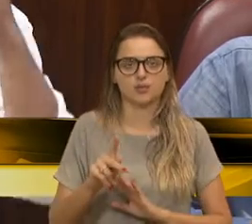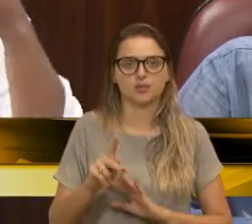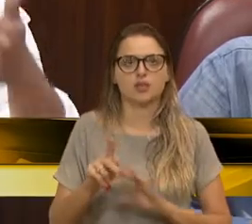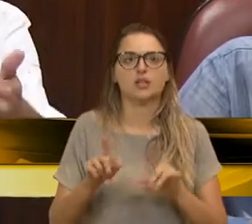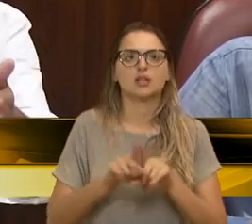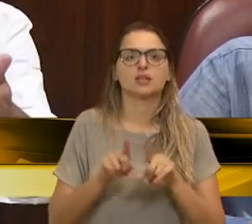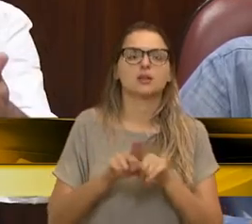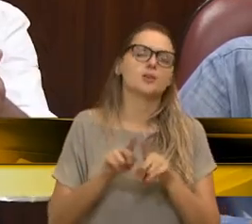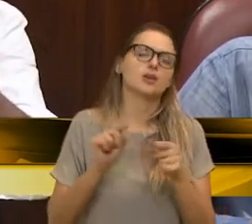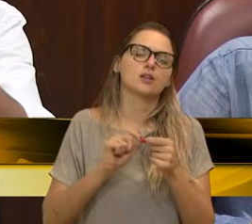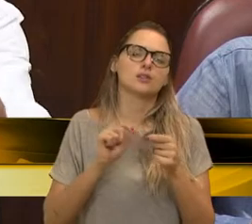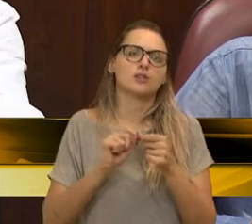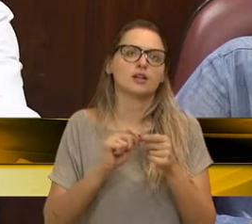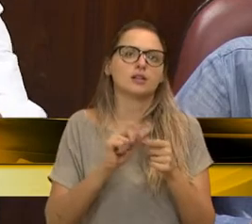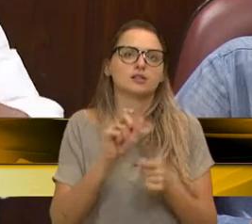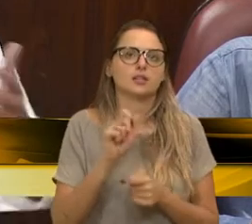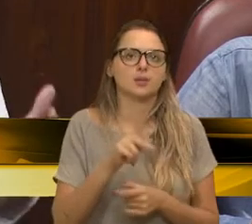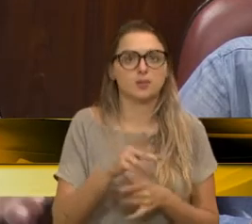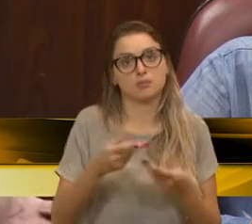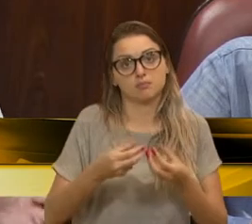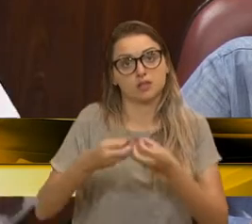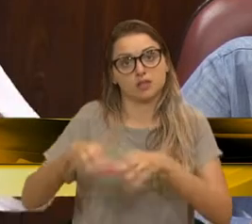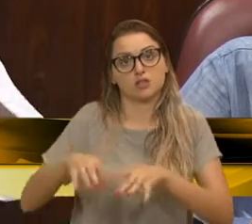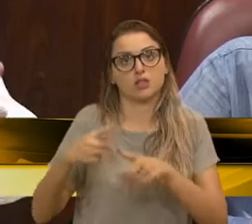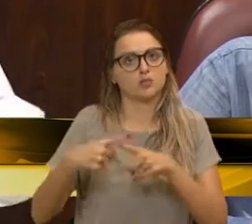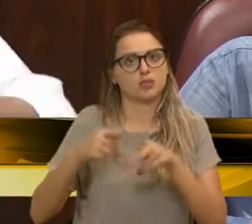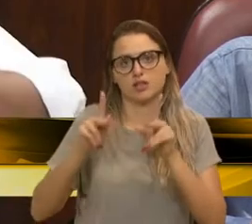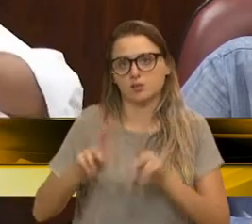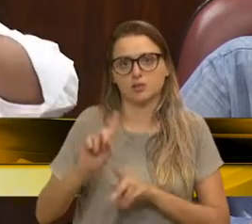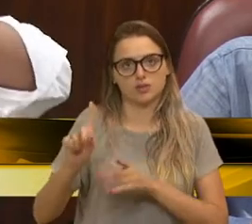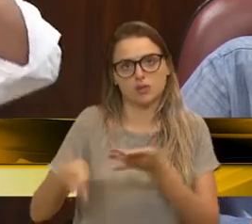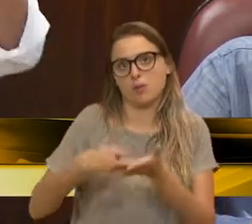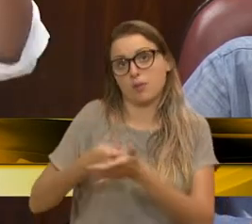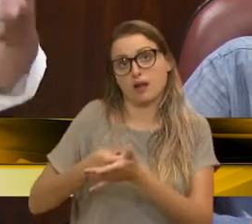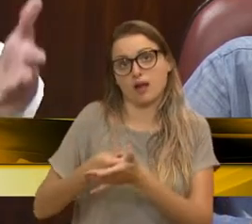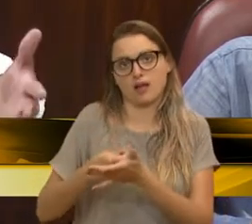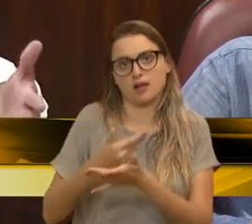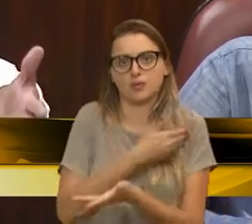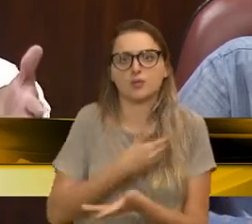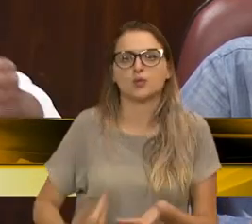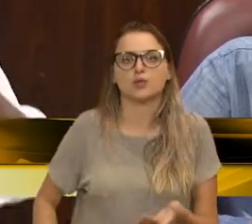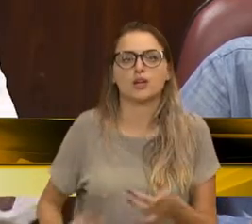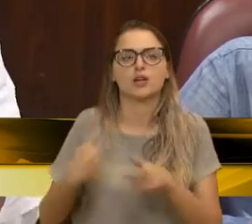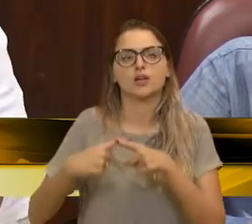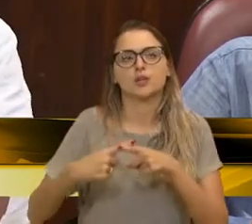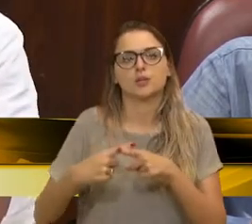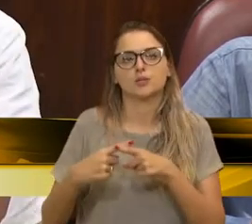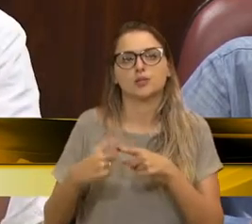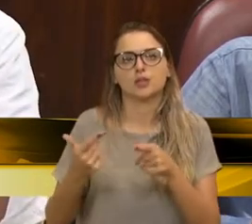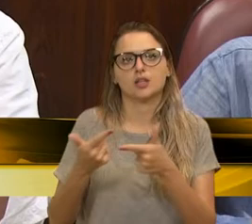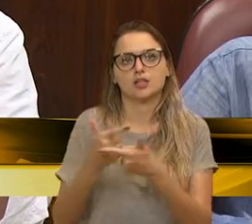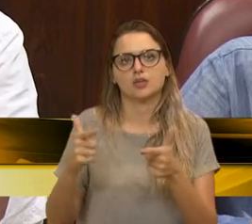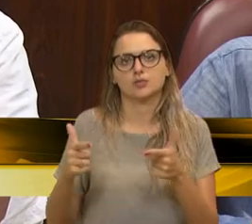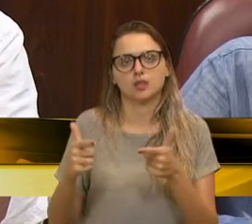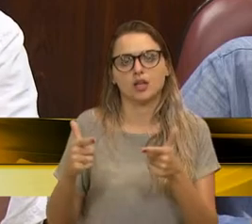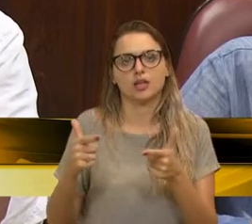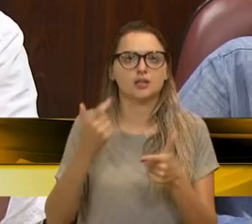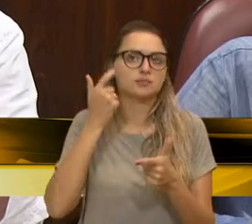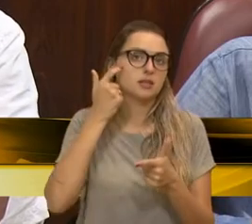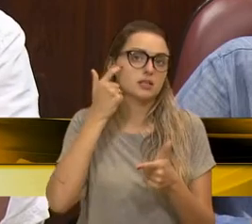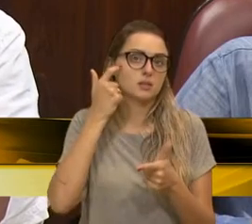da credibilidade da Previdência ser ameaçada, porque daí as pessoas não vão contribuir mais, porque não vão mais ter a